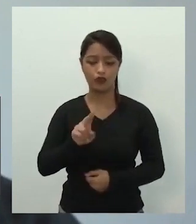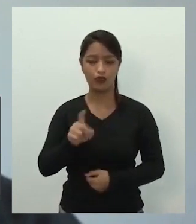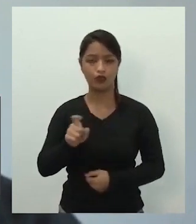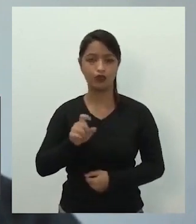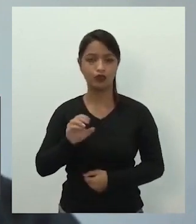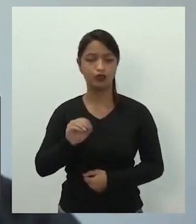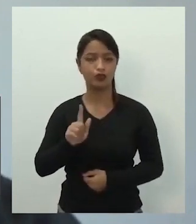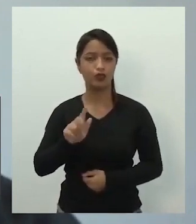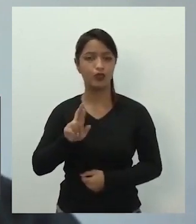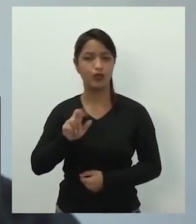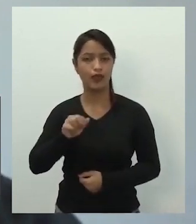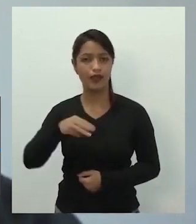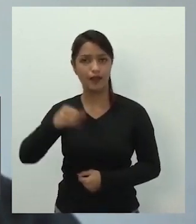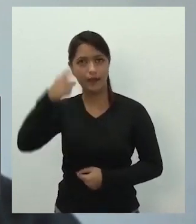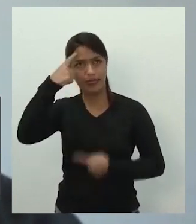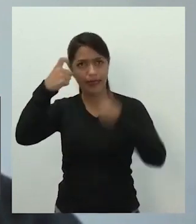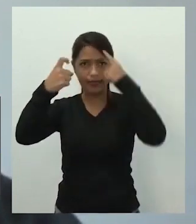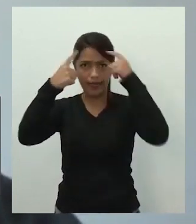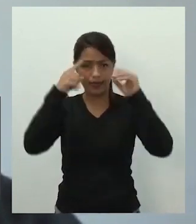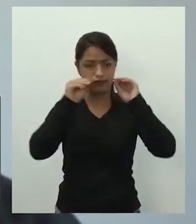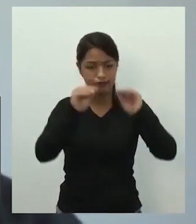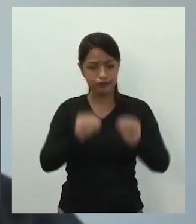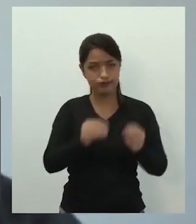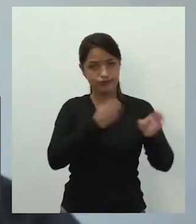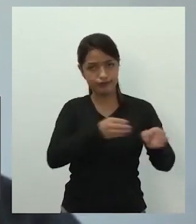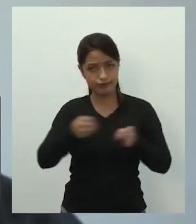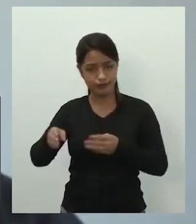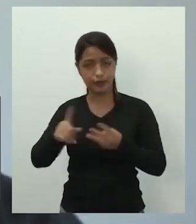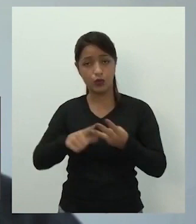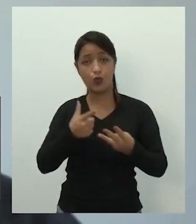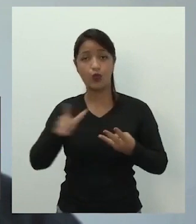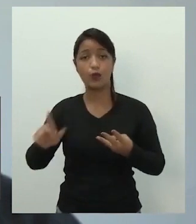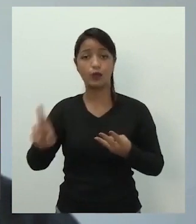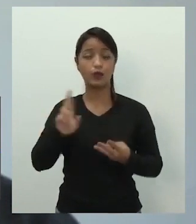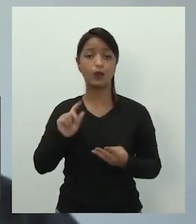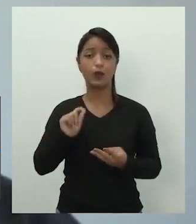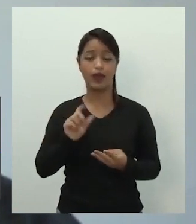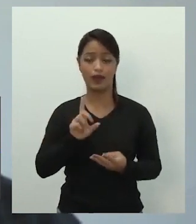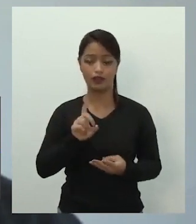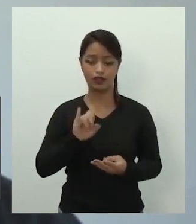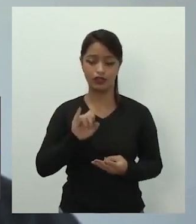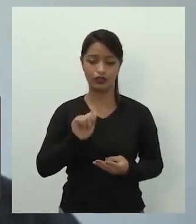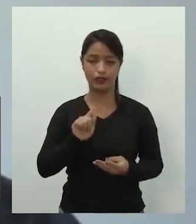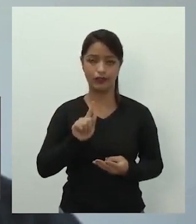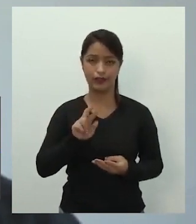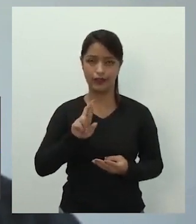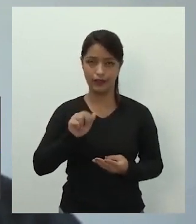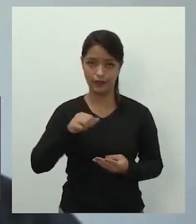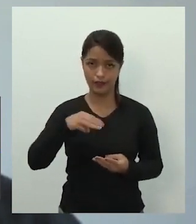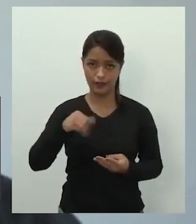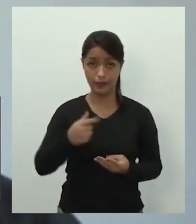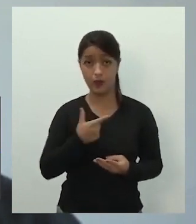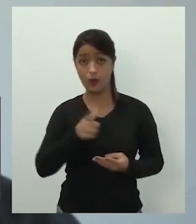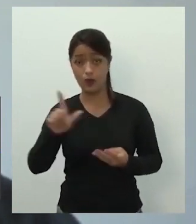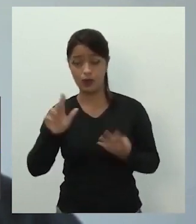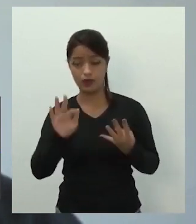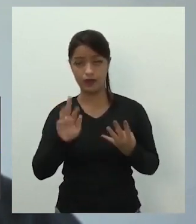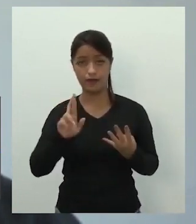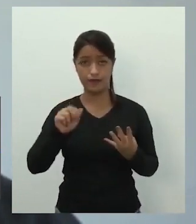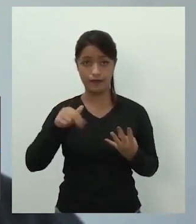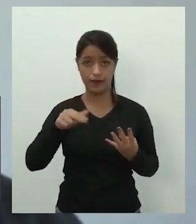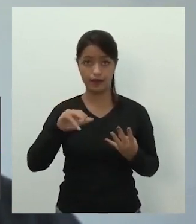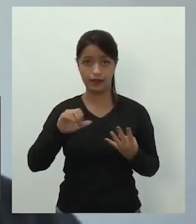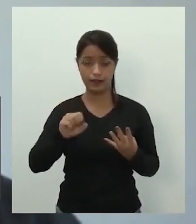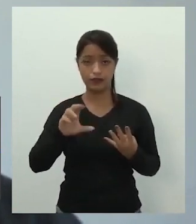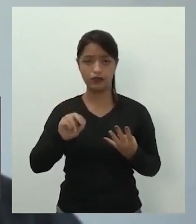ideias. Professora Maria, diagrama. Professor Francisco, as formas geométricas,